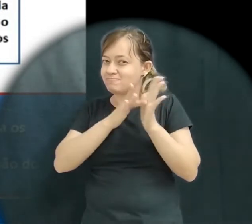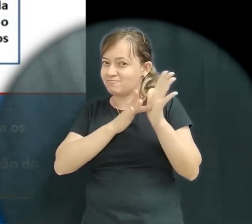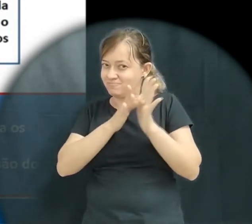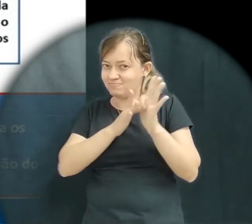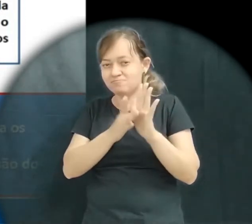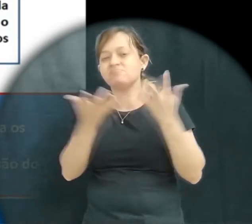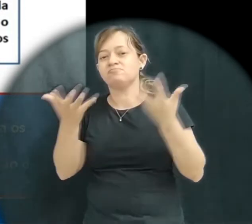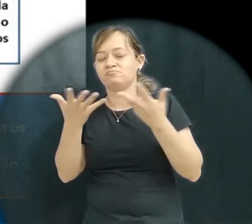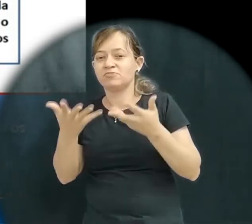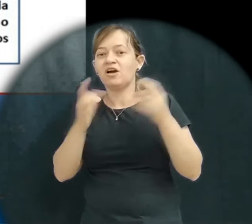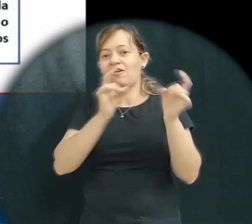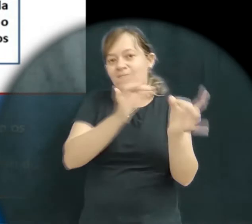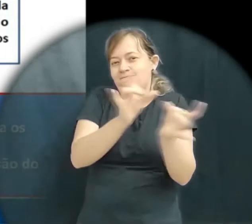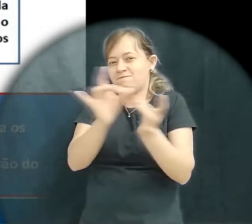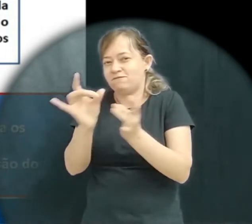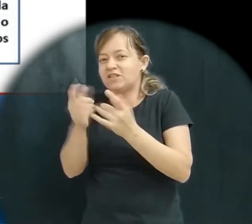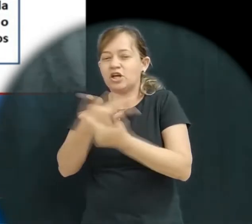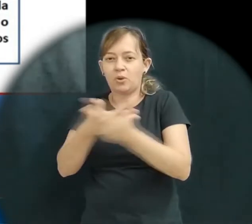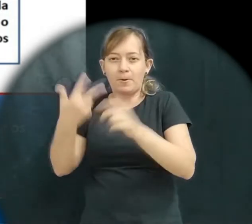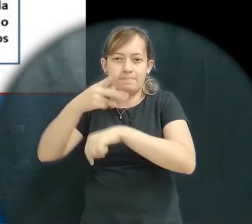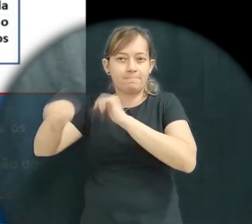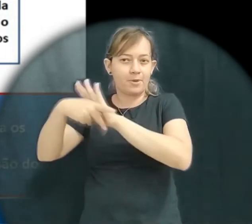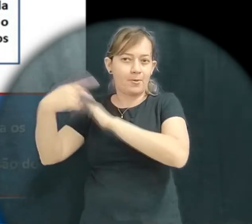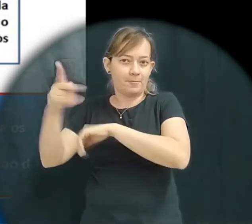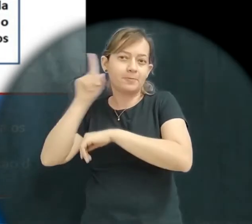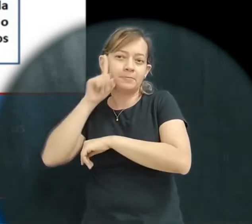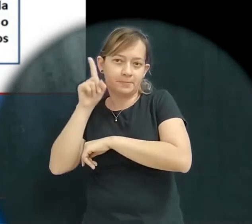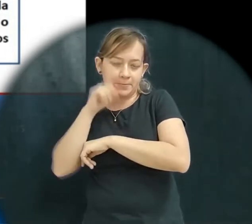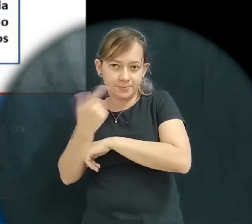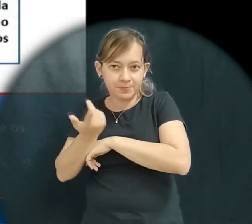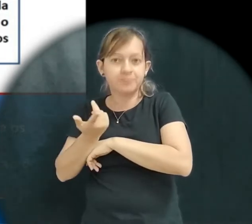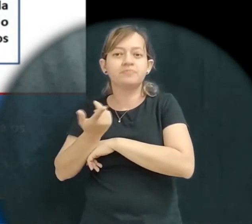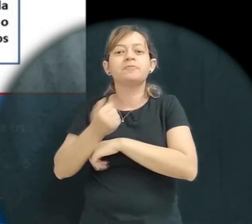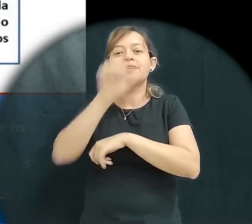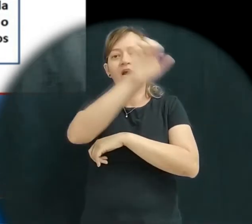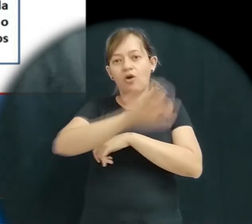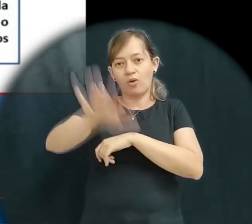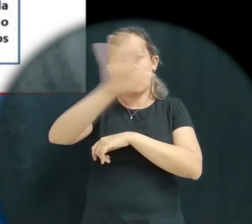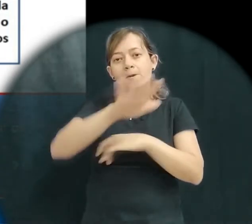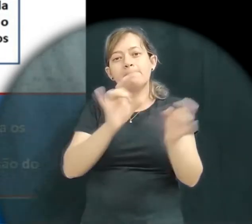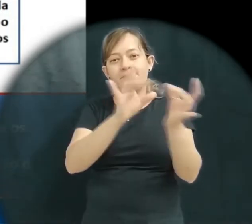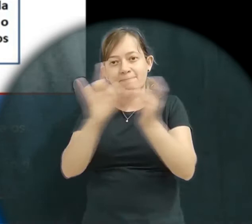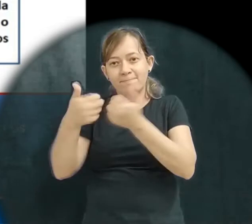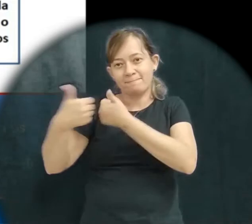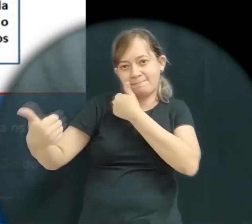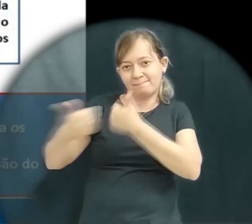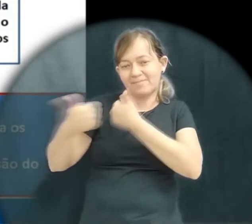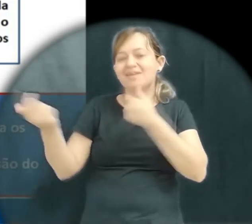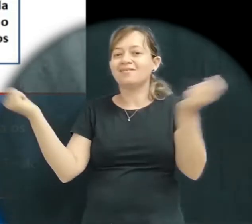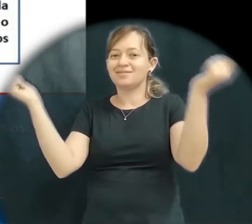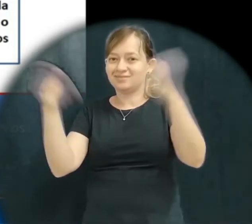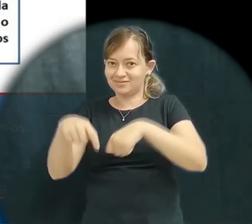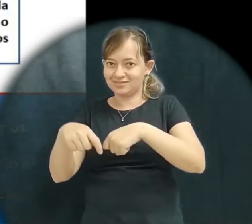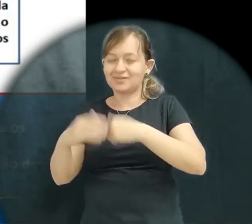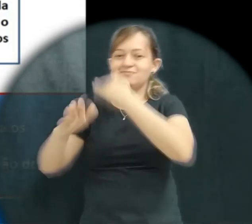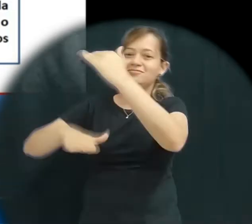era justamente fornecer matéria-prima e produtos americanos na Europa. Uma Europa próspera estaria melhor preparada